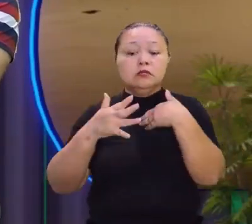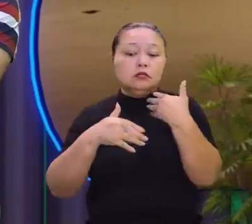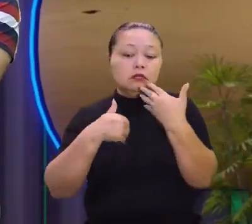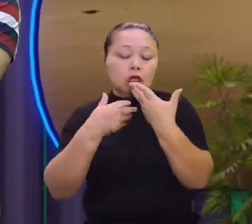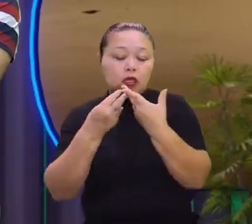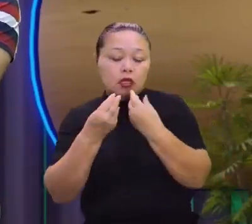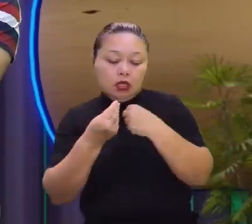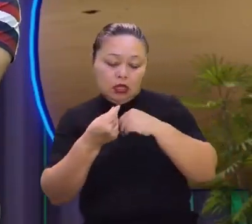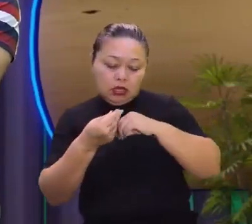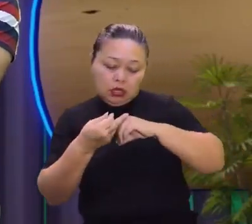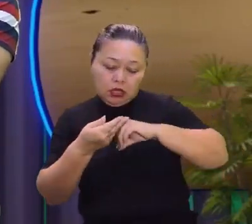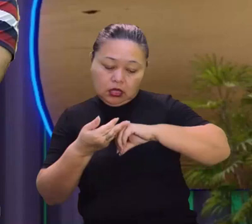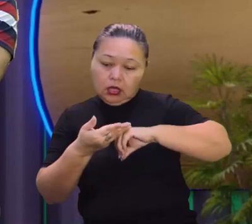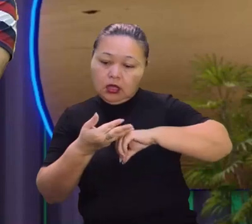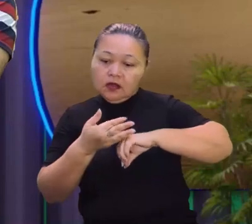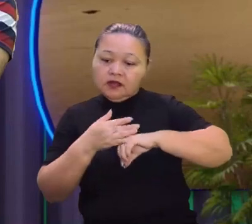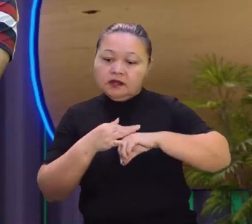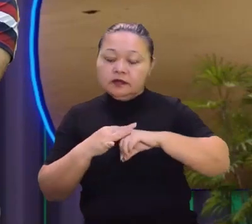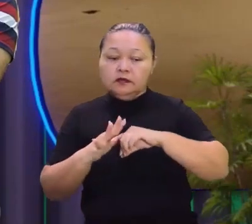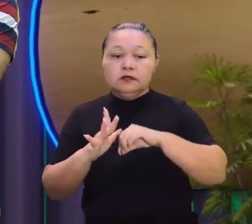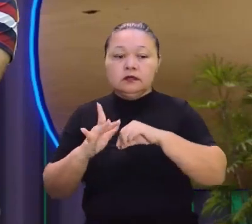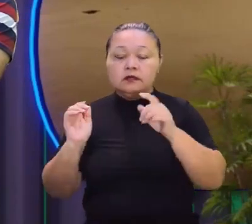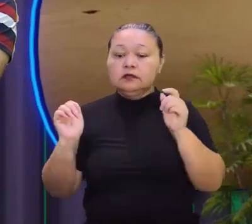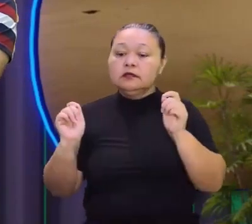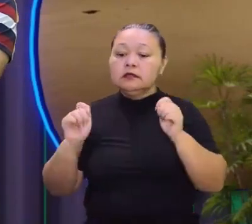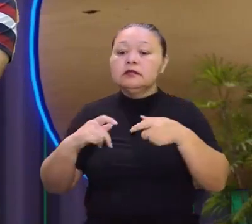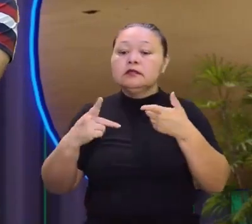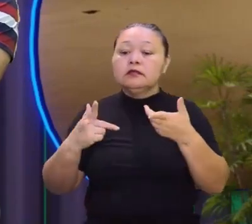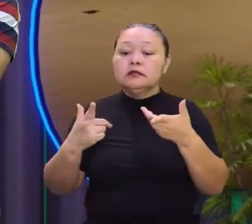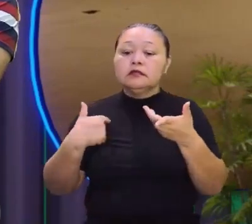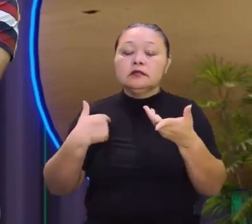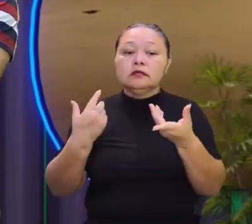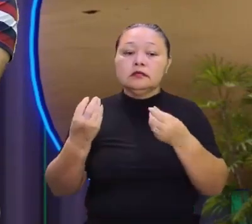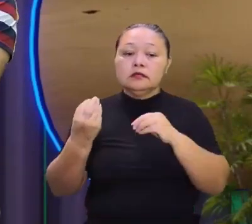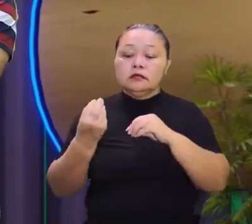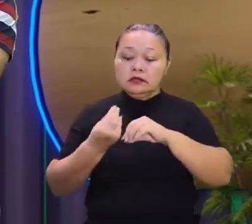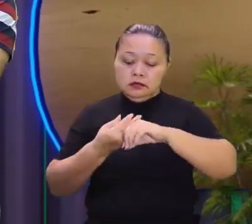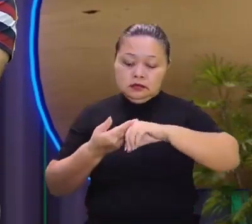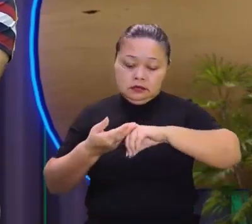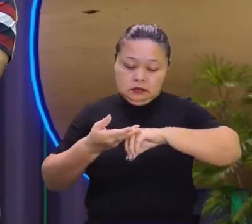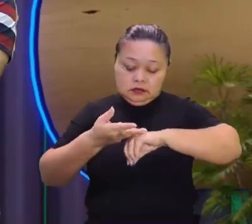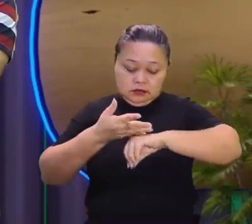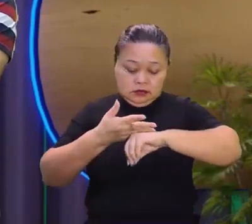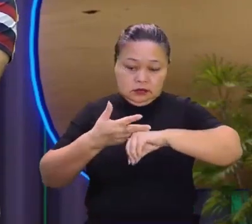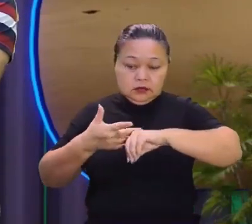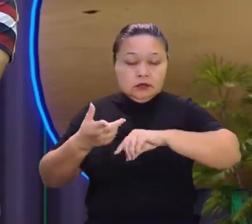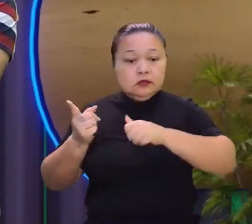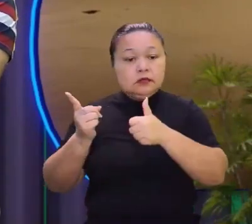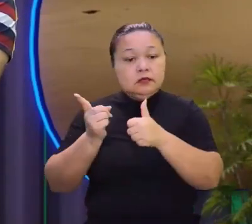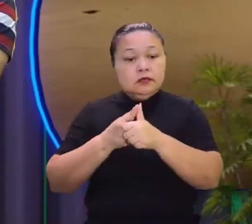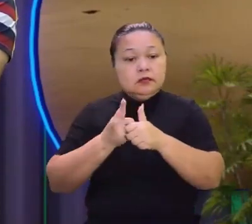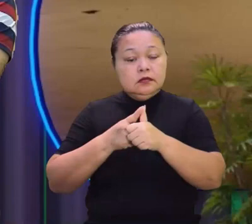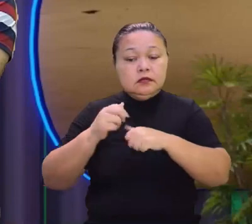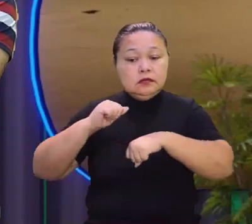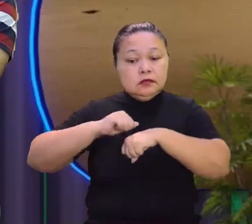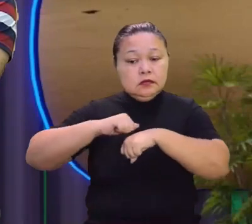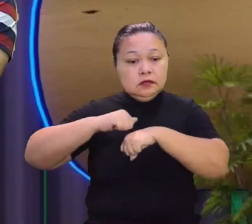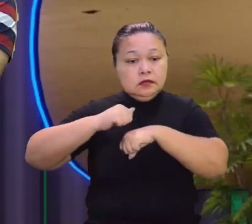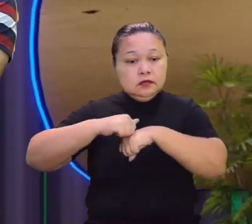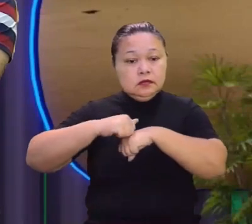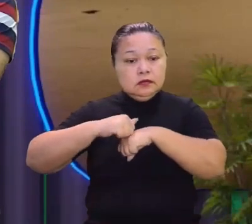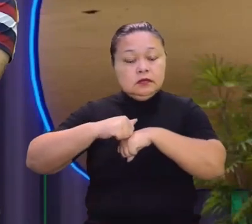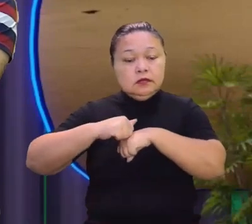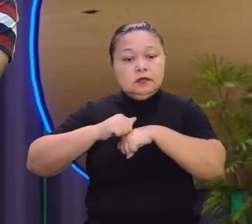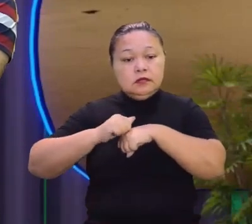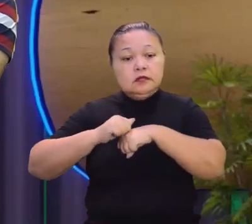processo de decomposição. Beleza. Né? E para poder acontecer essa situação do intemperismo químico, primeiro essa rocha ela